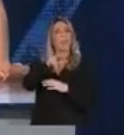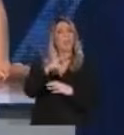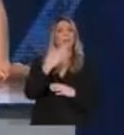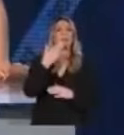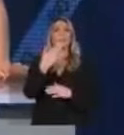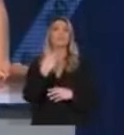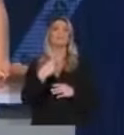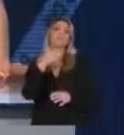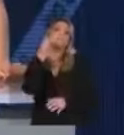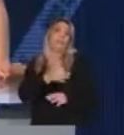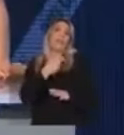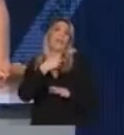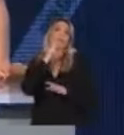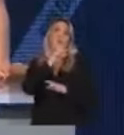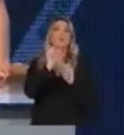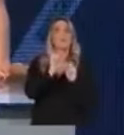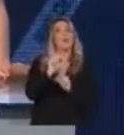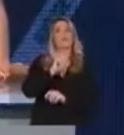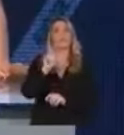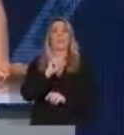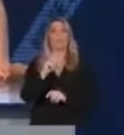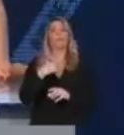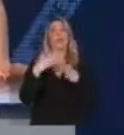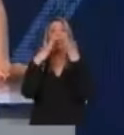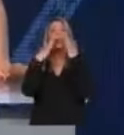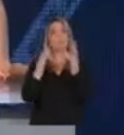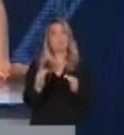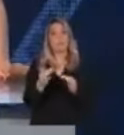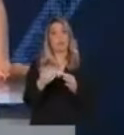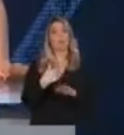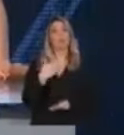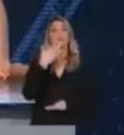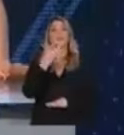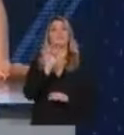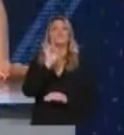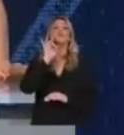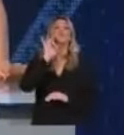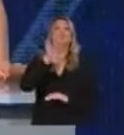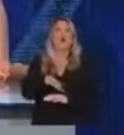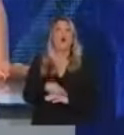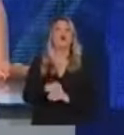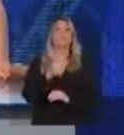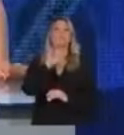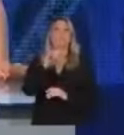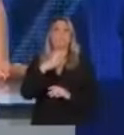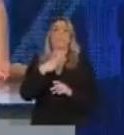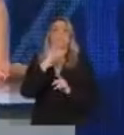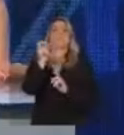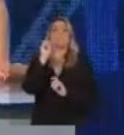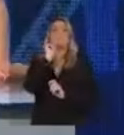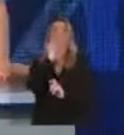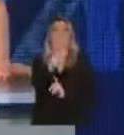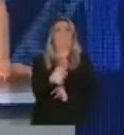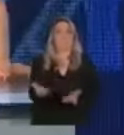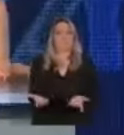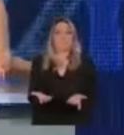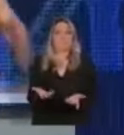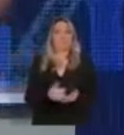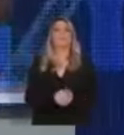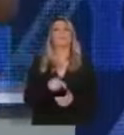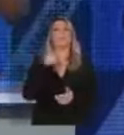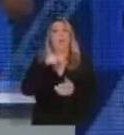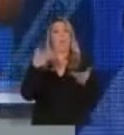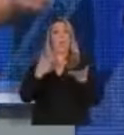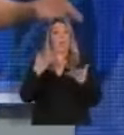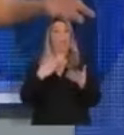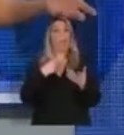direito de resposta mas atenção candidatos esses pedidos serão concedidos apenas em caso de ofensa pessoal Nossa transmissão será